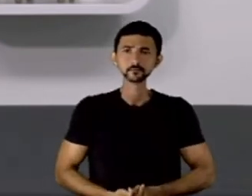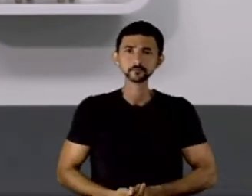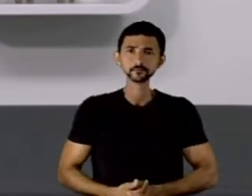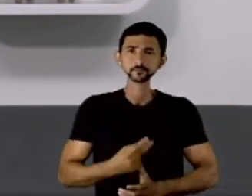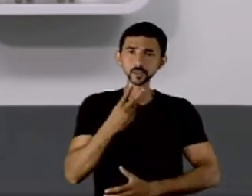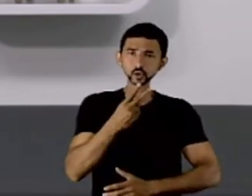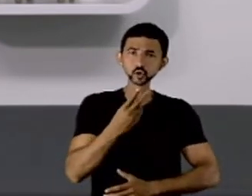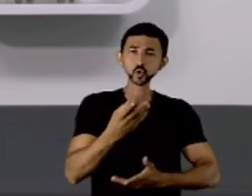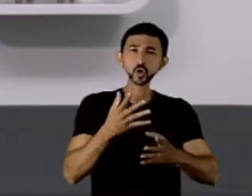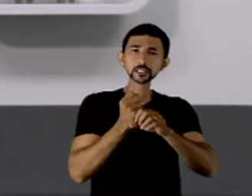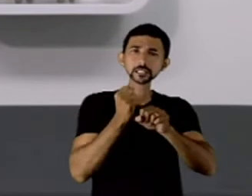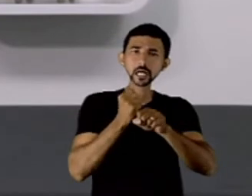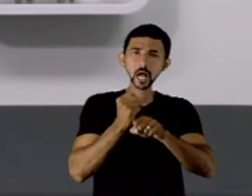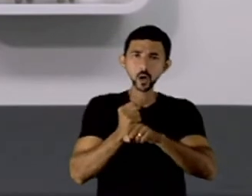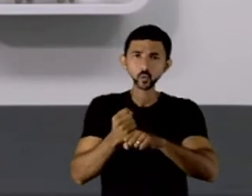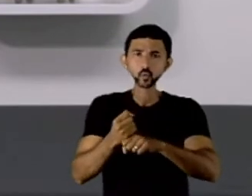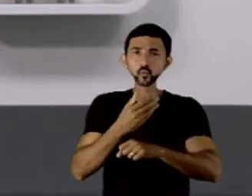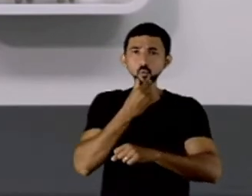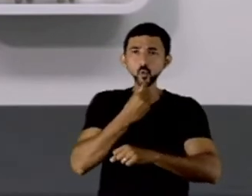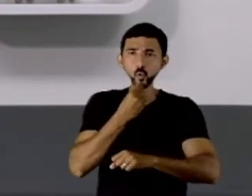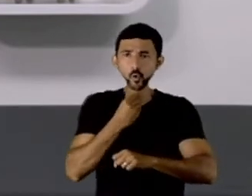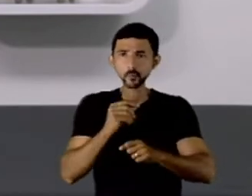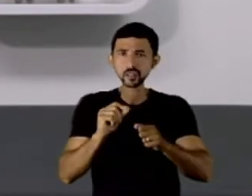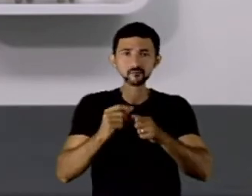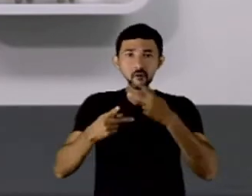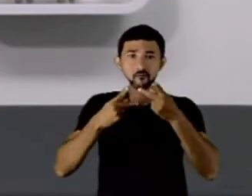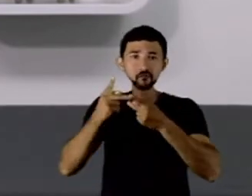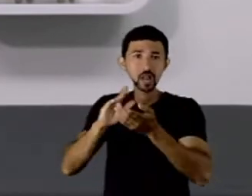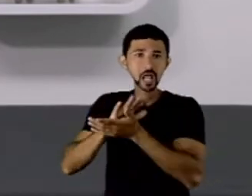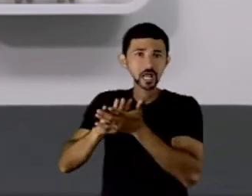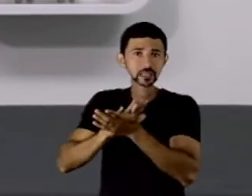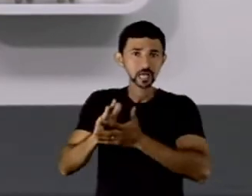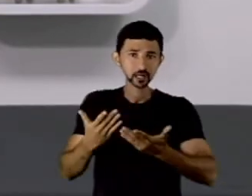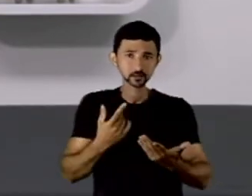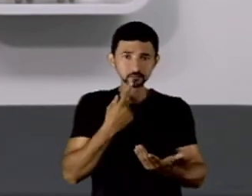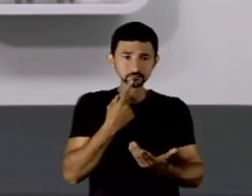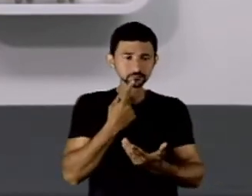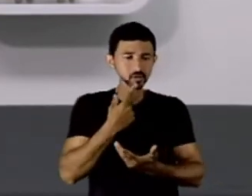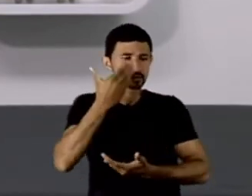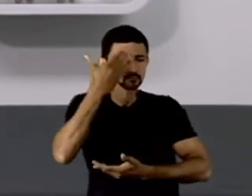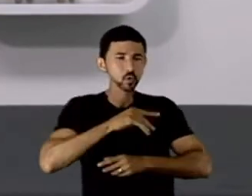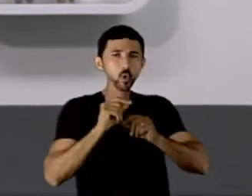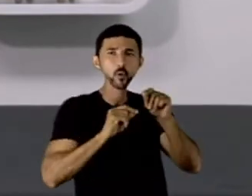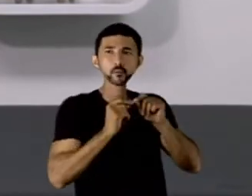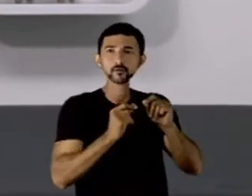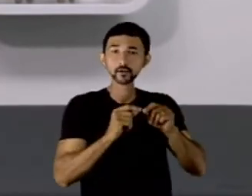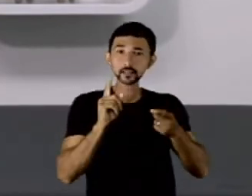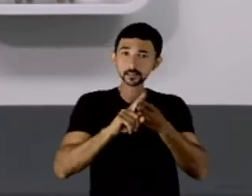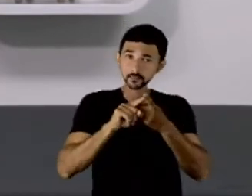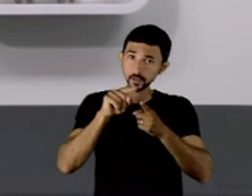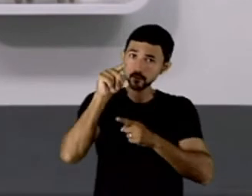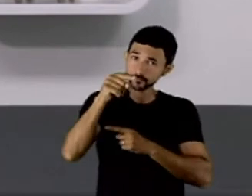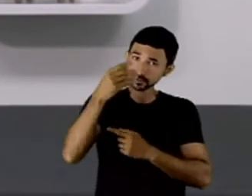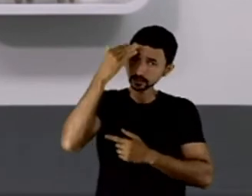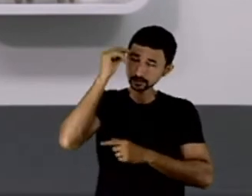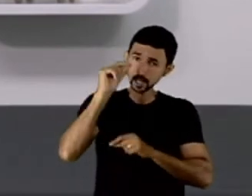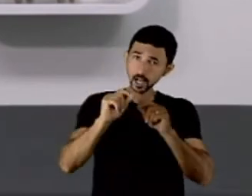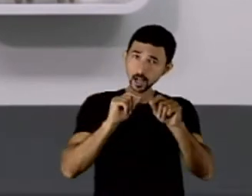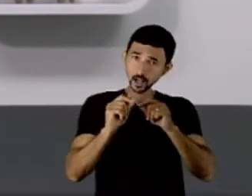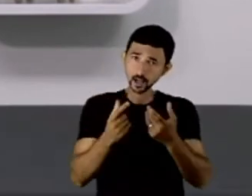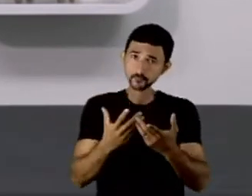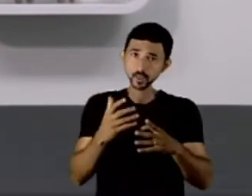dois tipos de multiplicação para o Cleison e não falou nada. Ele queria verificar, assim como eu quero verificar, se